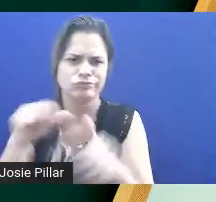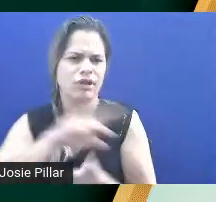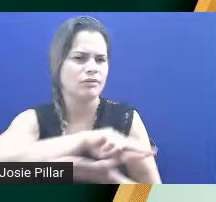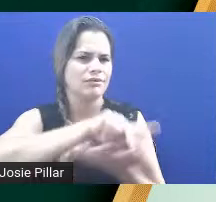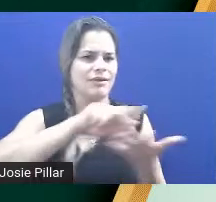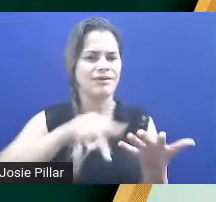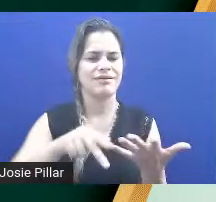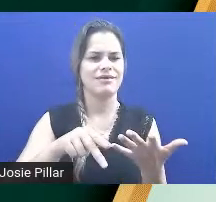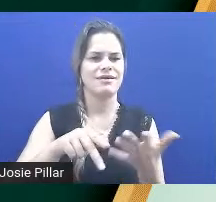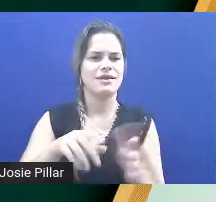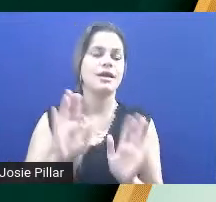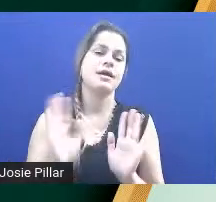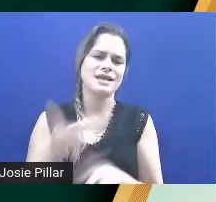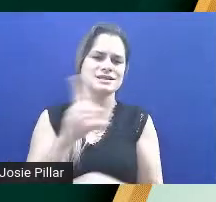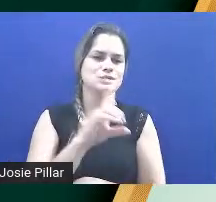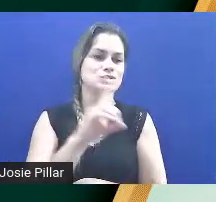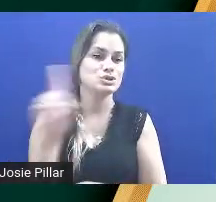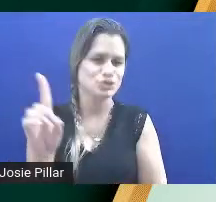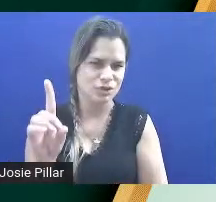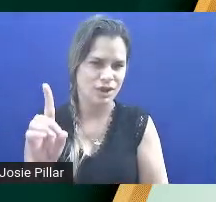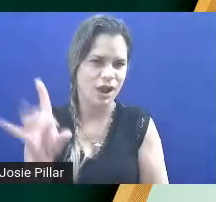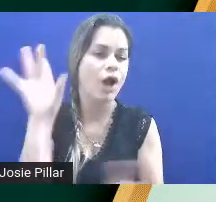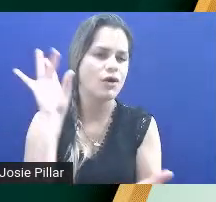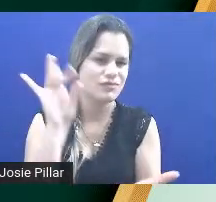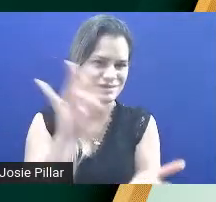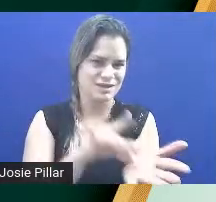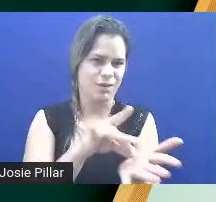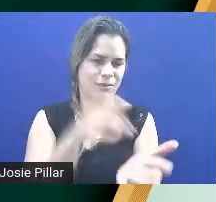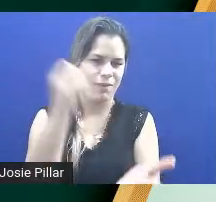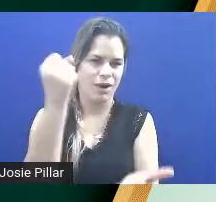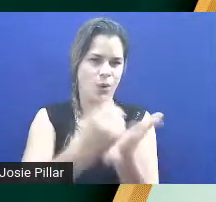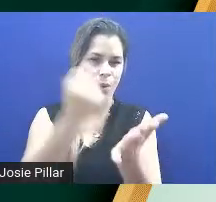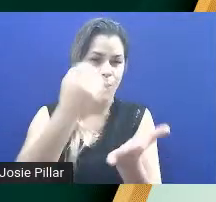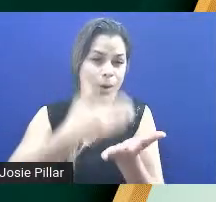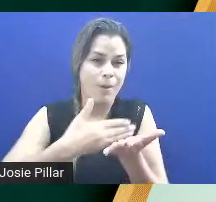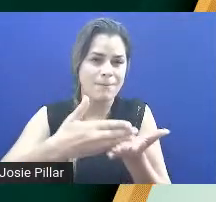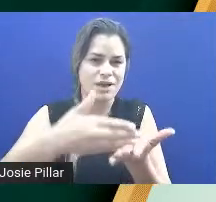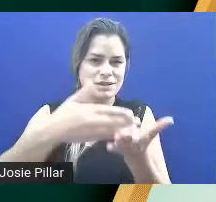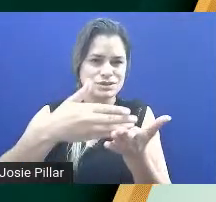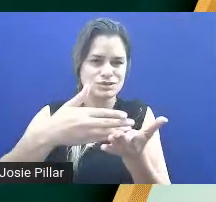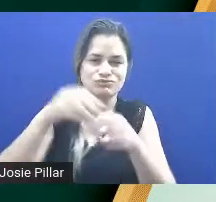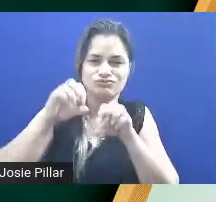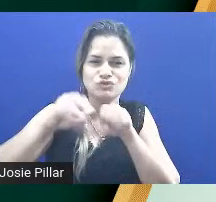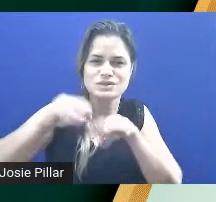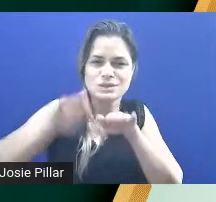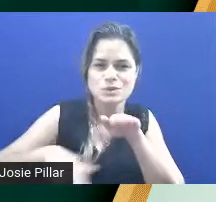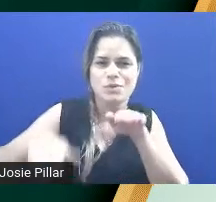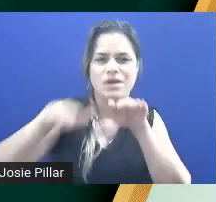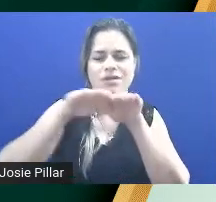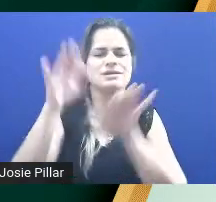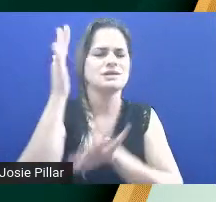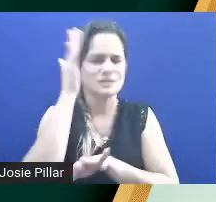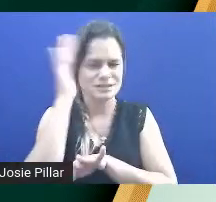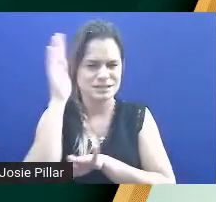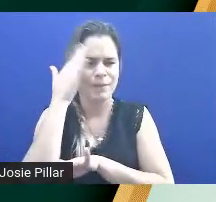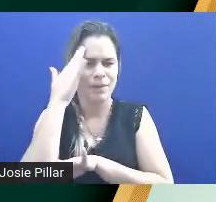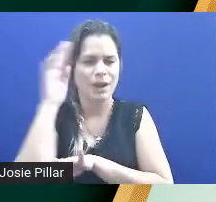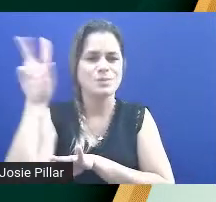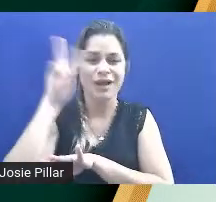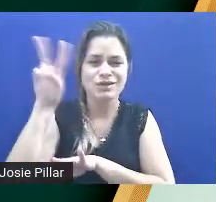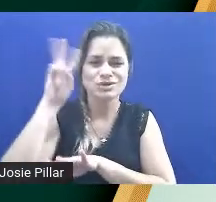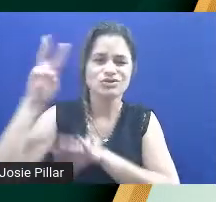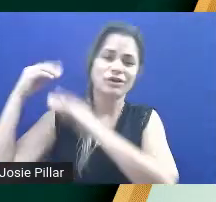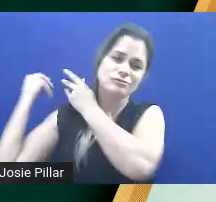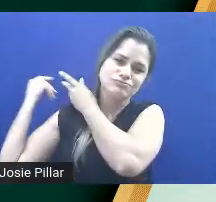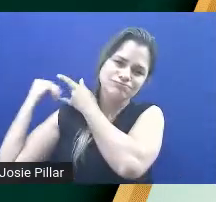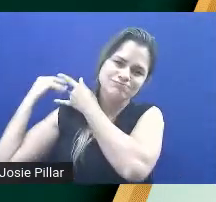data oficial que marcou o início do ensino superior, sabemos que a história não é tão curta assim, pois para que pudéssemos chegar